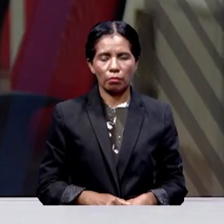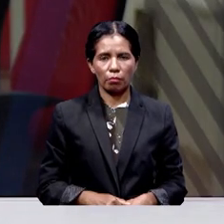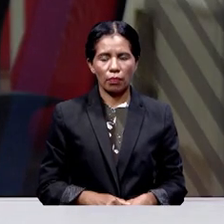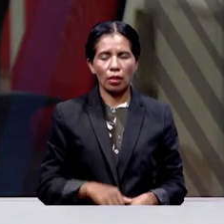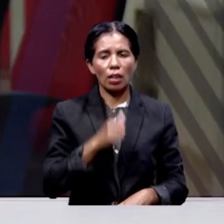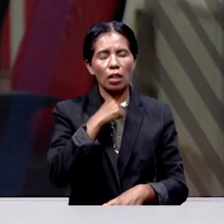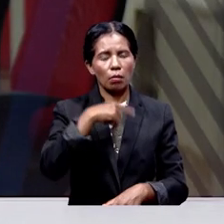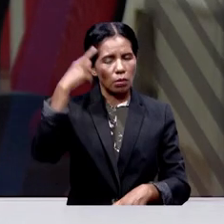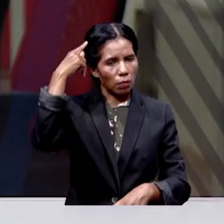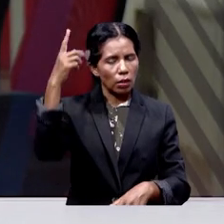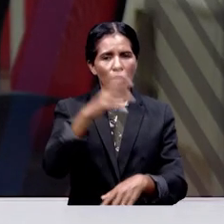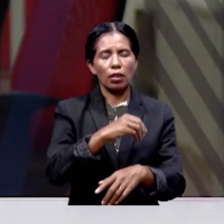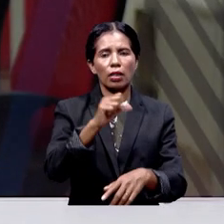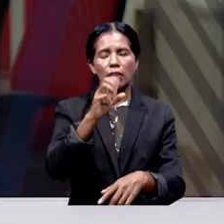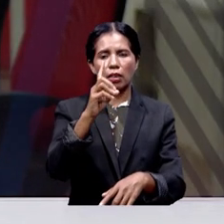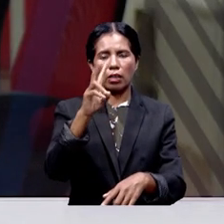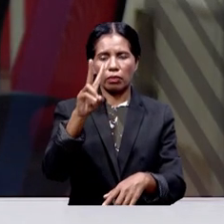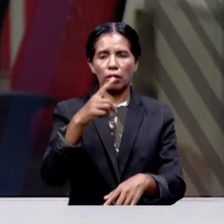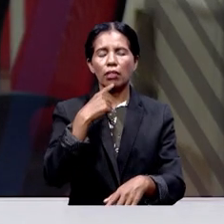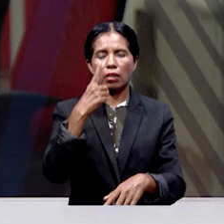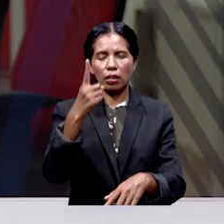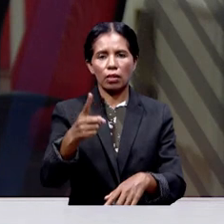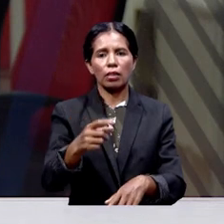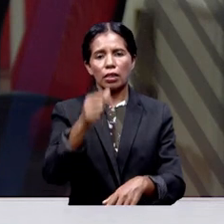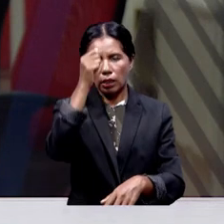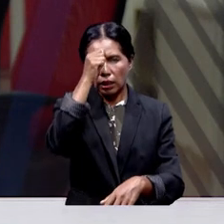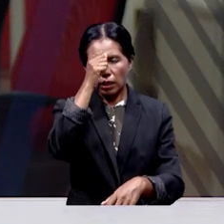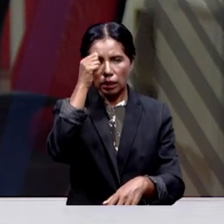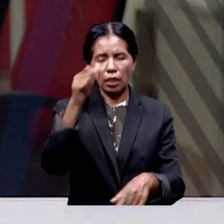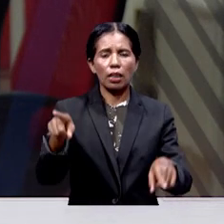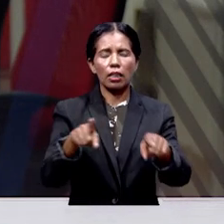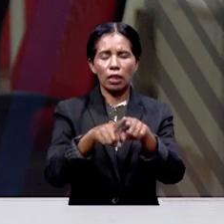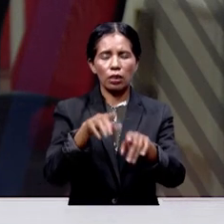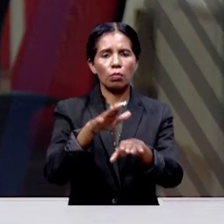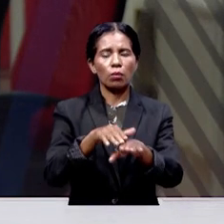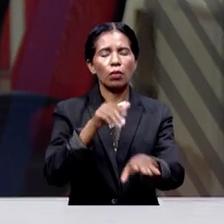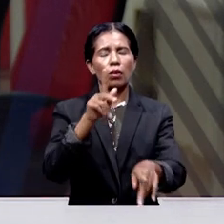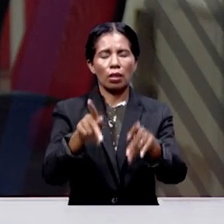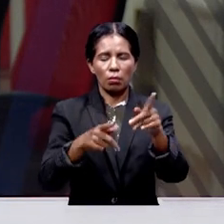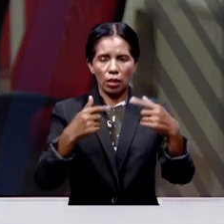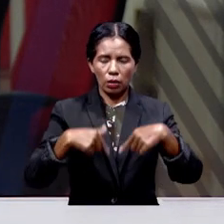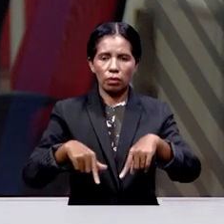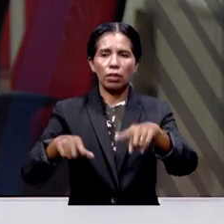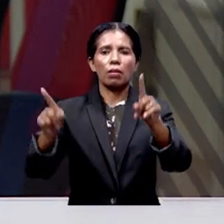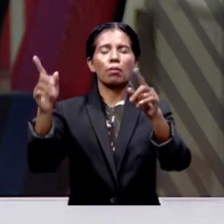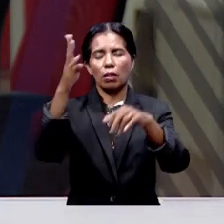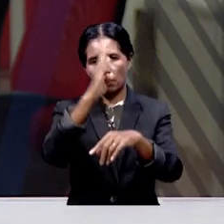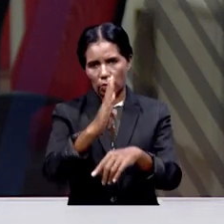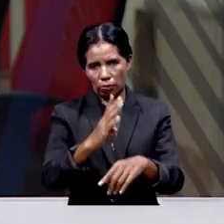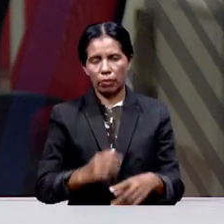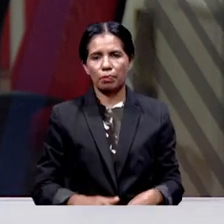Dom Virgilio Cardial do Carmo da Silva este bi hateten sinja sanessan convite ida sranisira a tufila ba maromak.